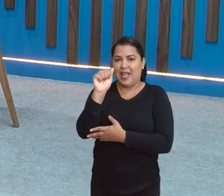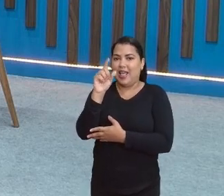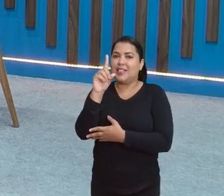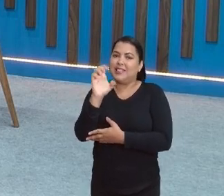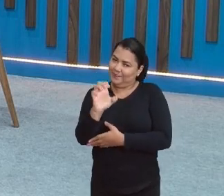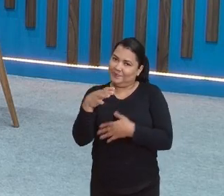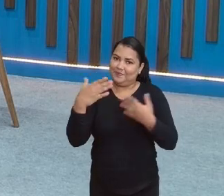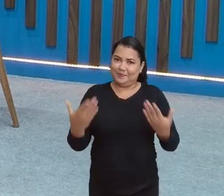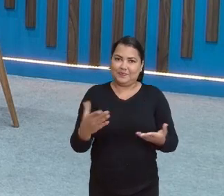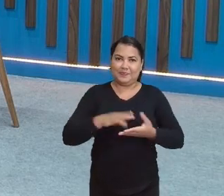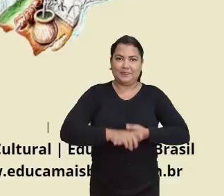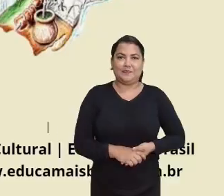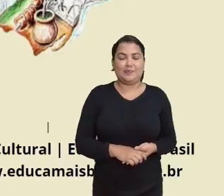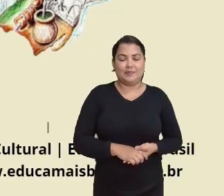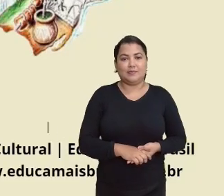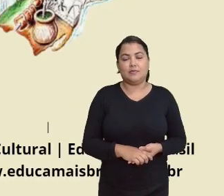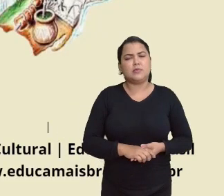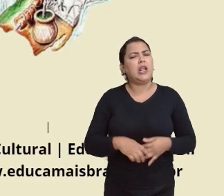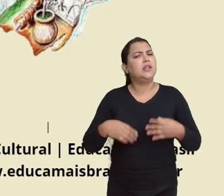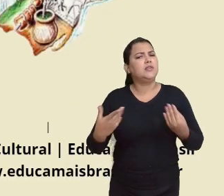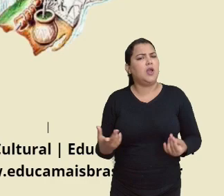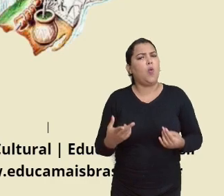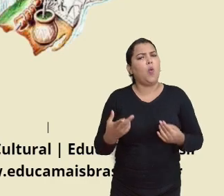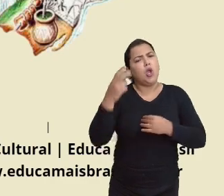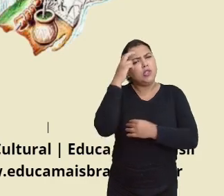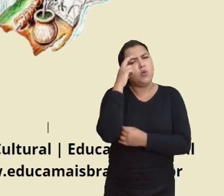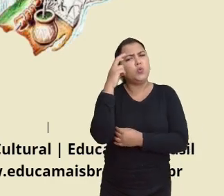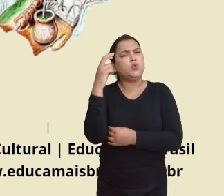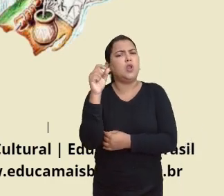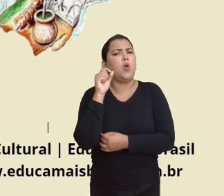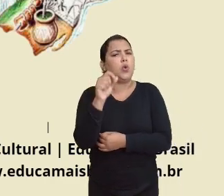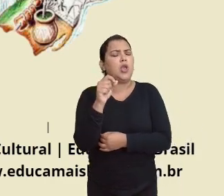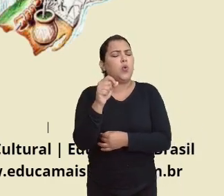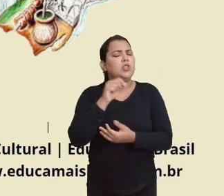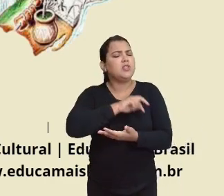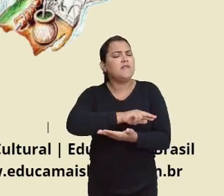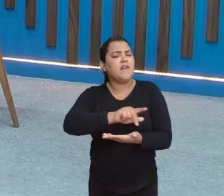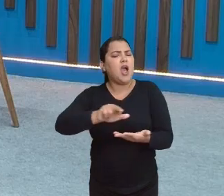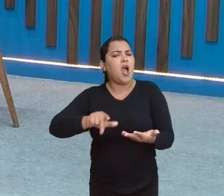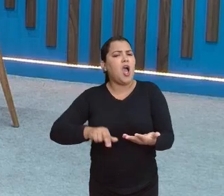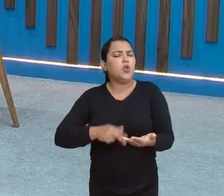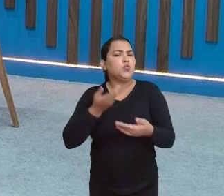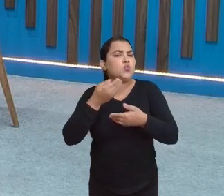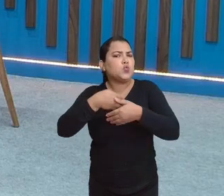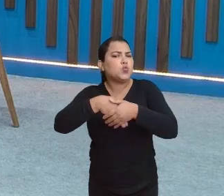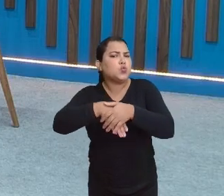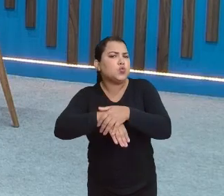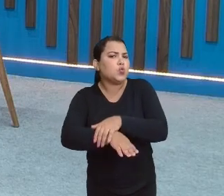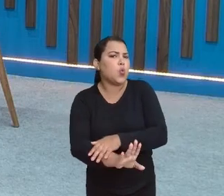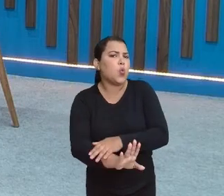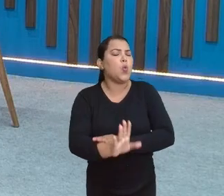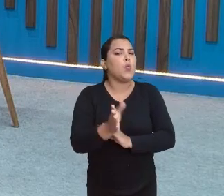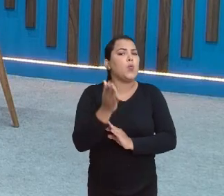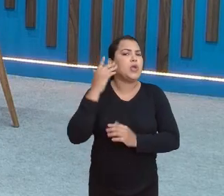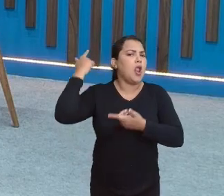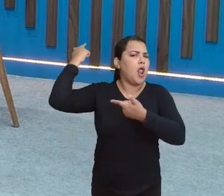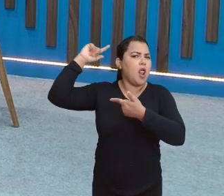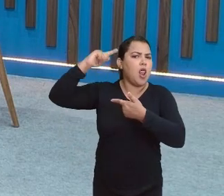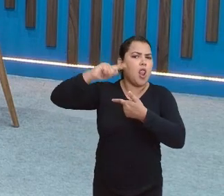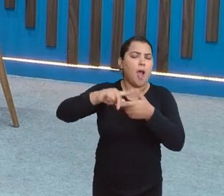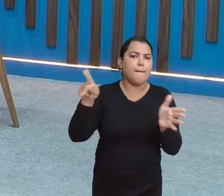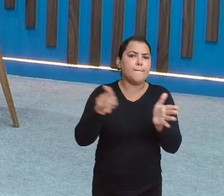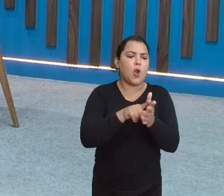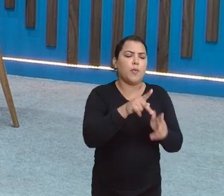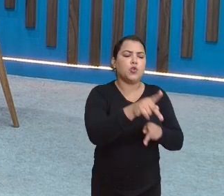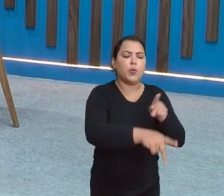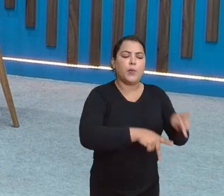A diversidade cultural, elas são diferentes costumes e tradição de um povo. Por exemplo, esse povo